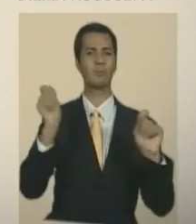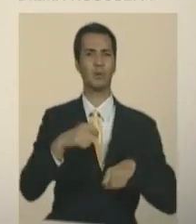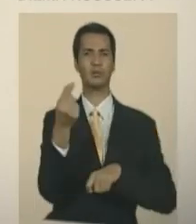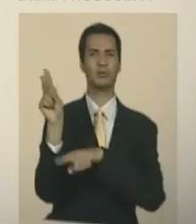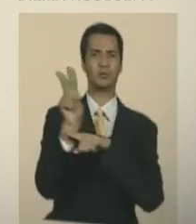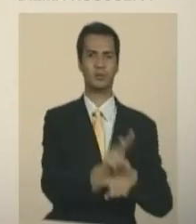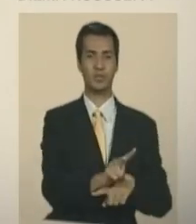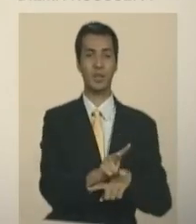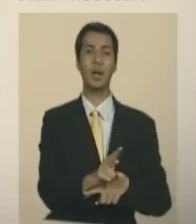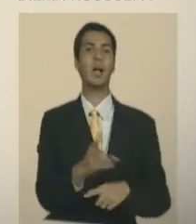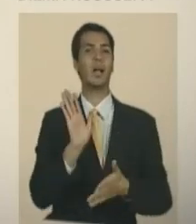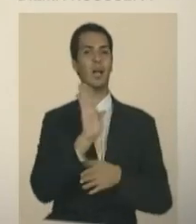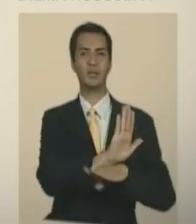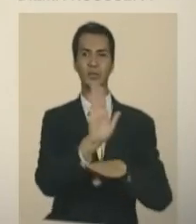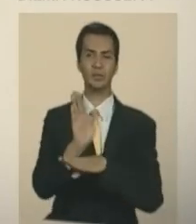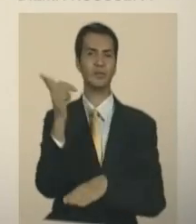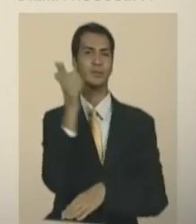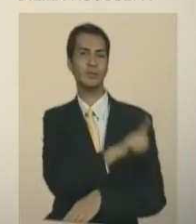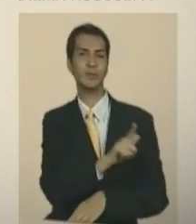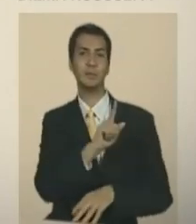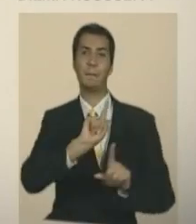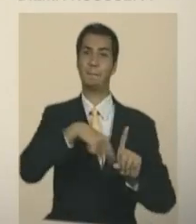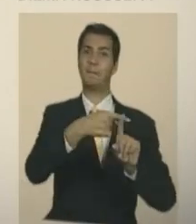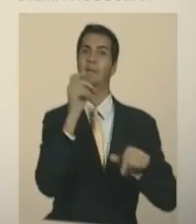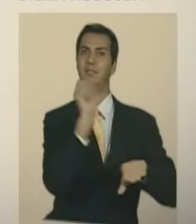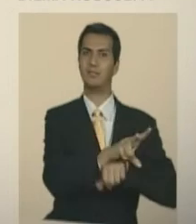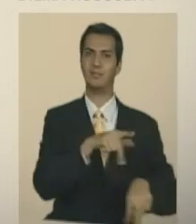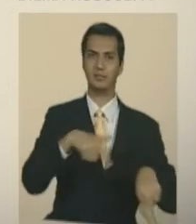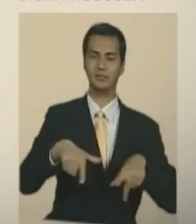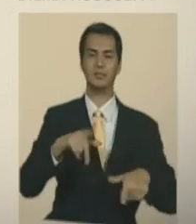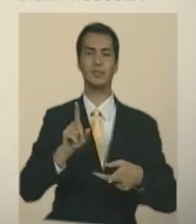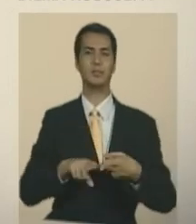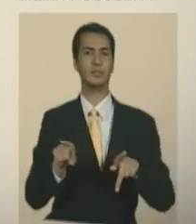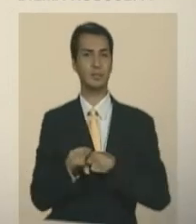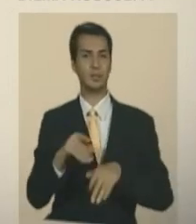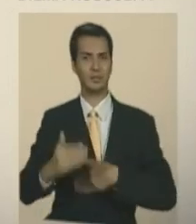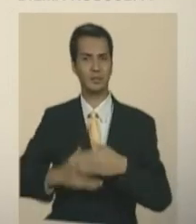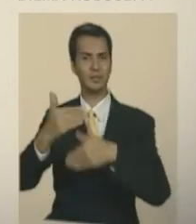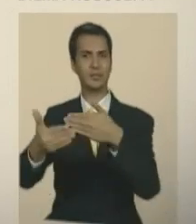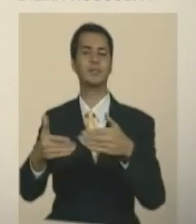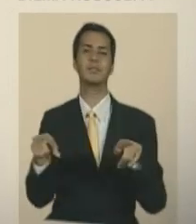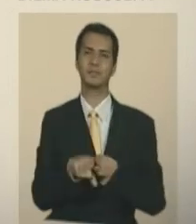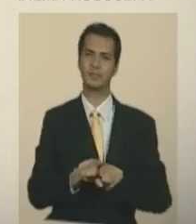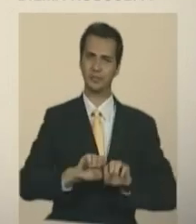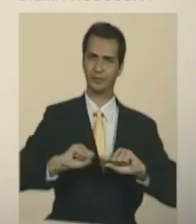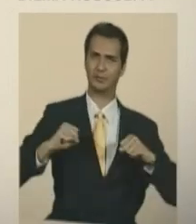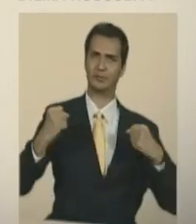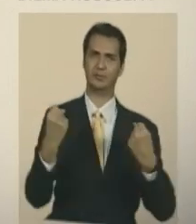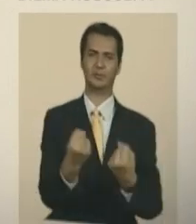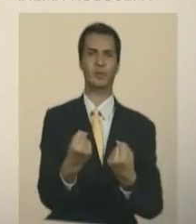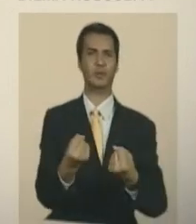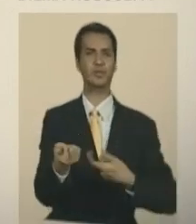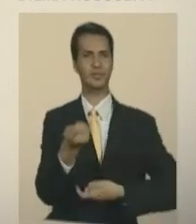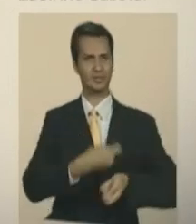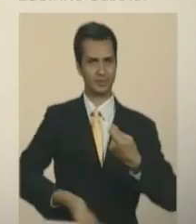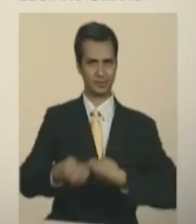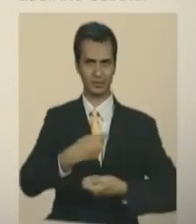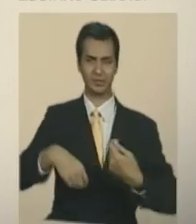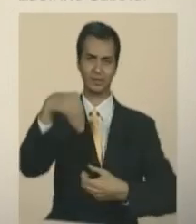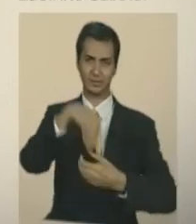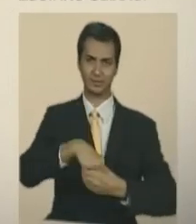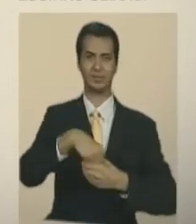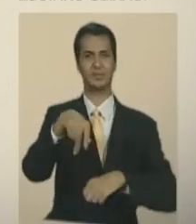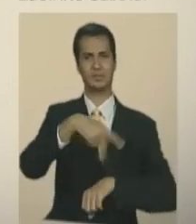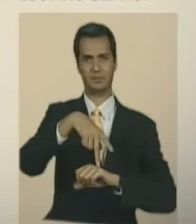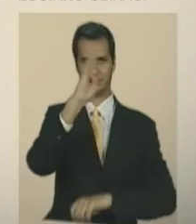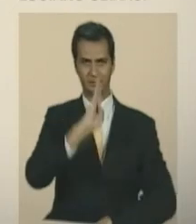ajuda a Gerar empregos sustentar o crescimento e fortalecer ainda mais o nosso mercado interno